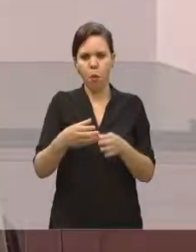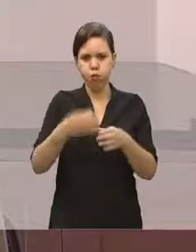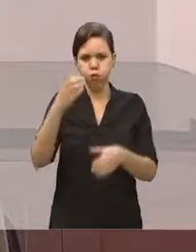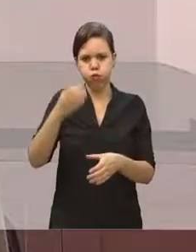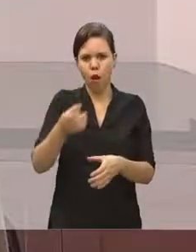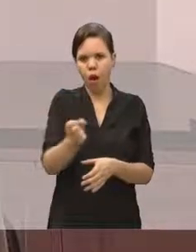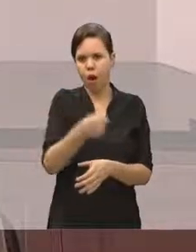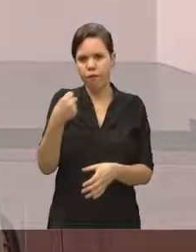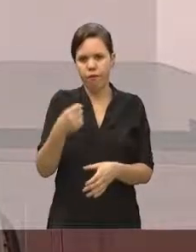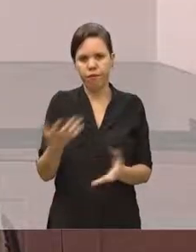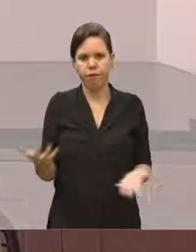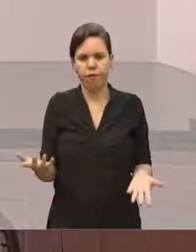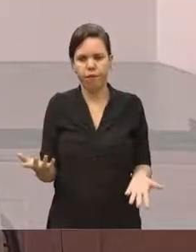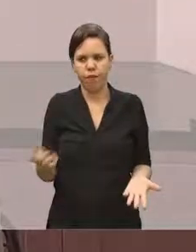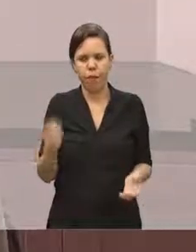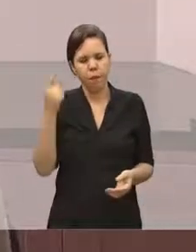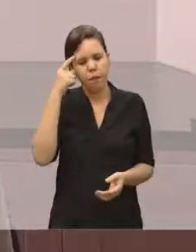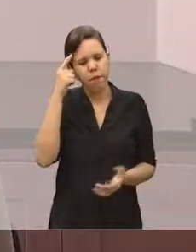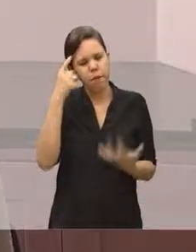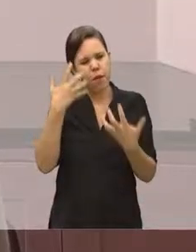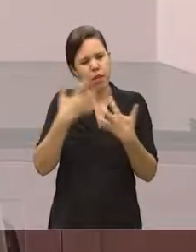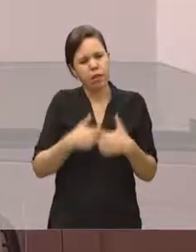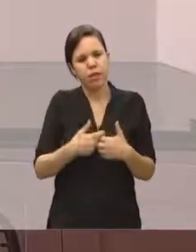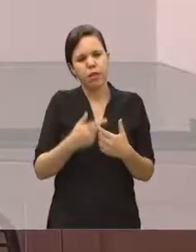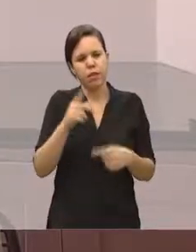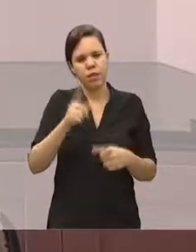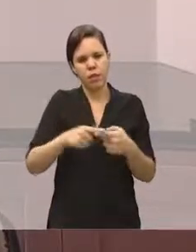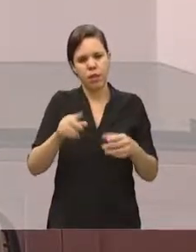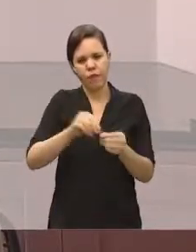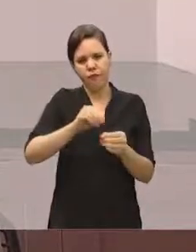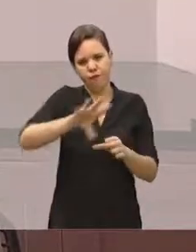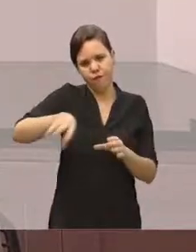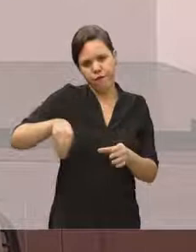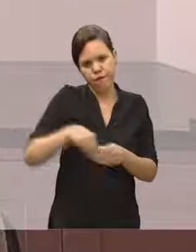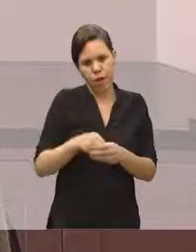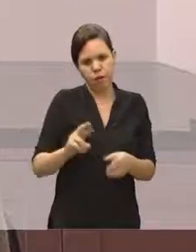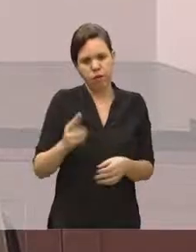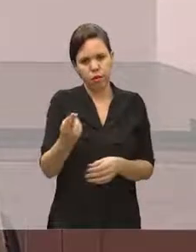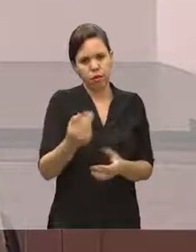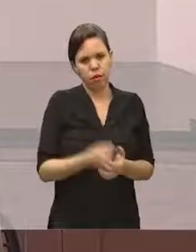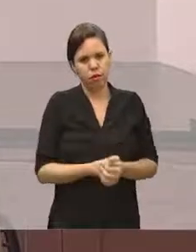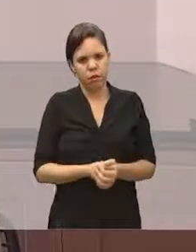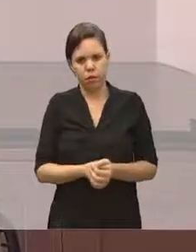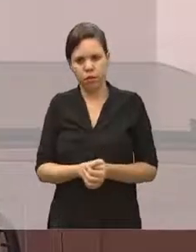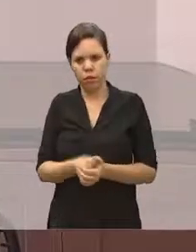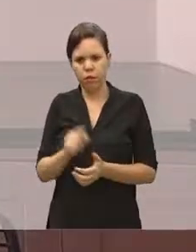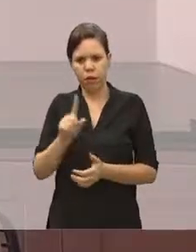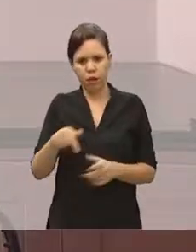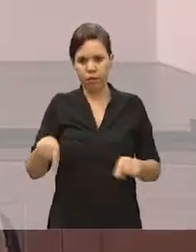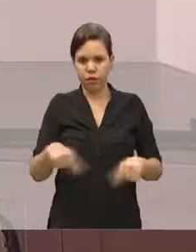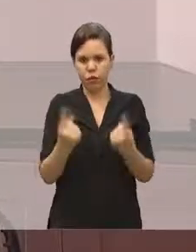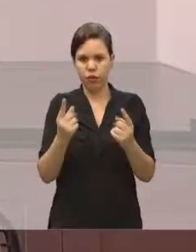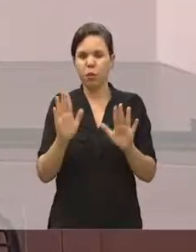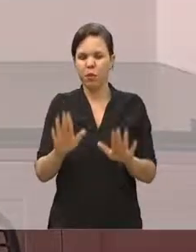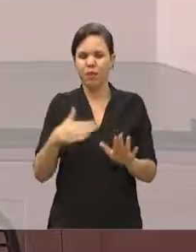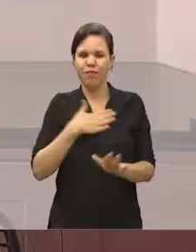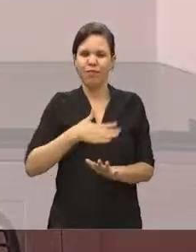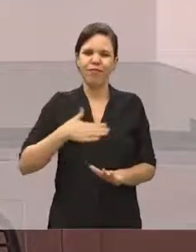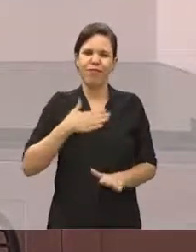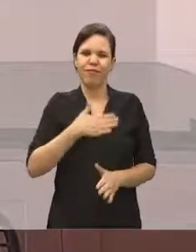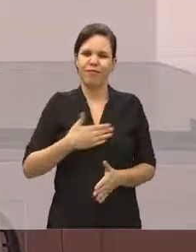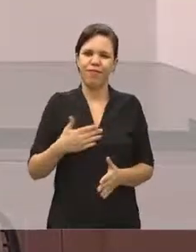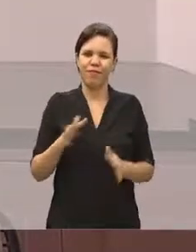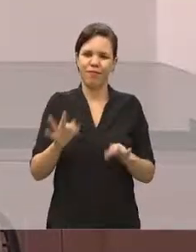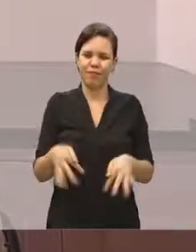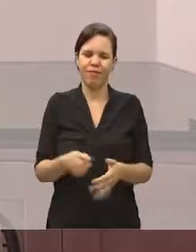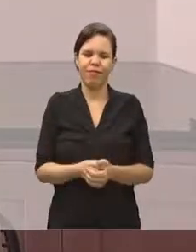Pensar em elementos que faça essa composição e chegar num resultado é um desafio, mas é muito gratificante, porque no